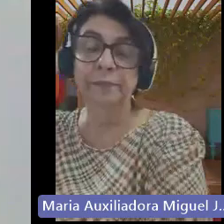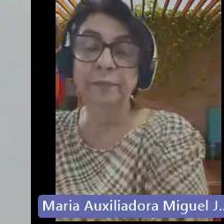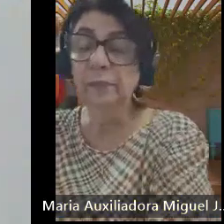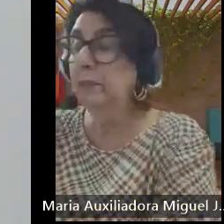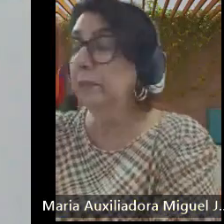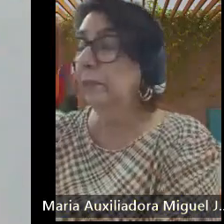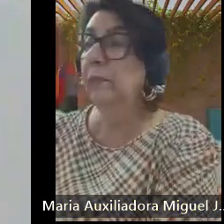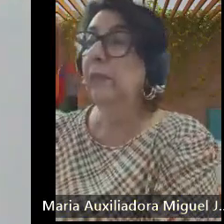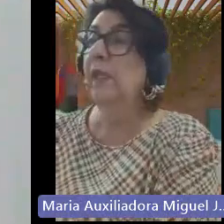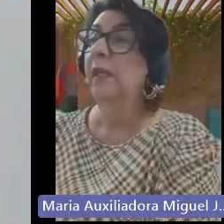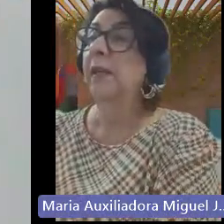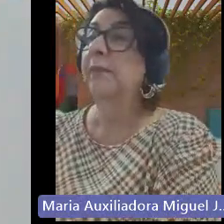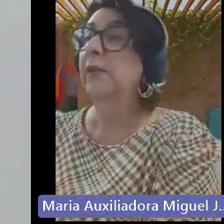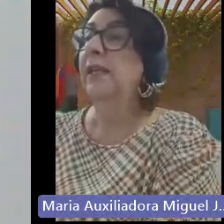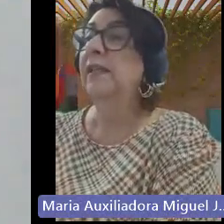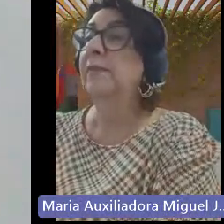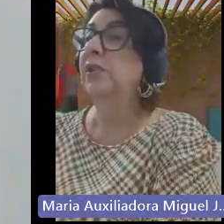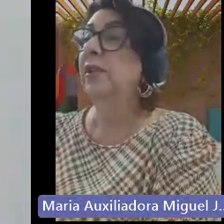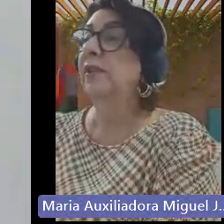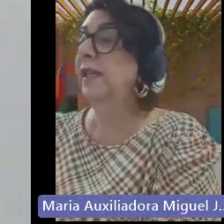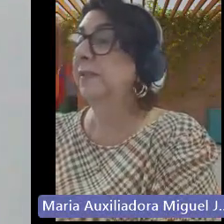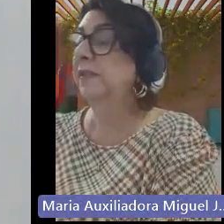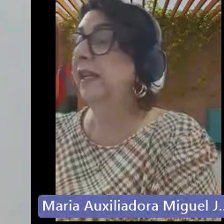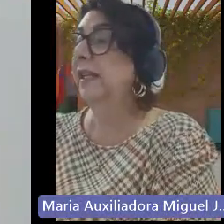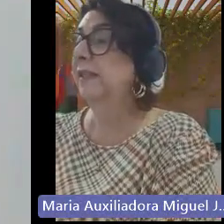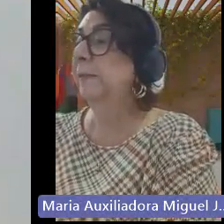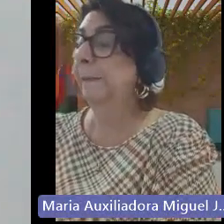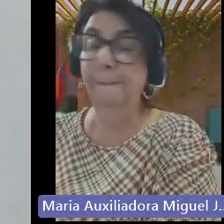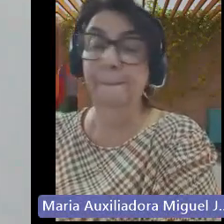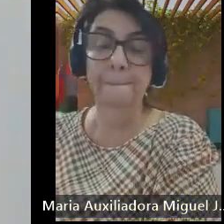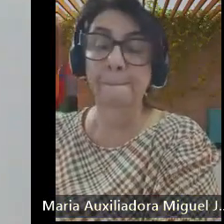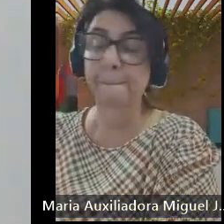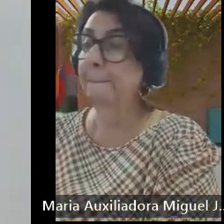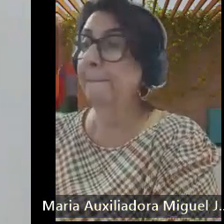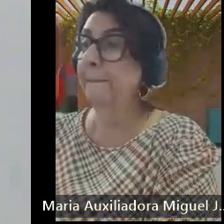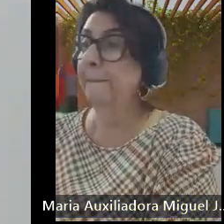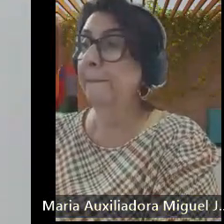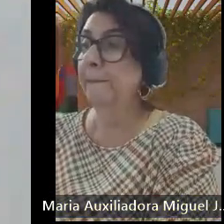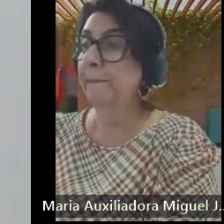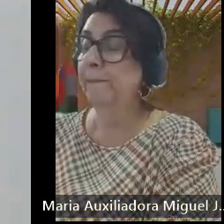considerações. A Manoele está pedindo a vez para falar?